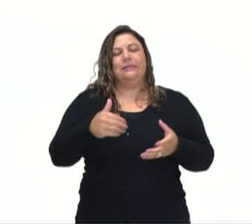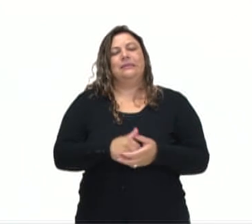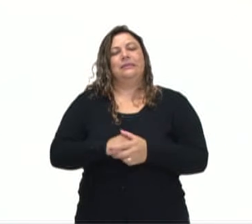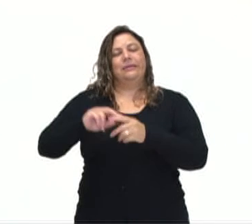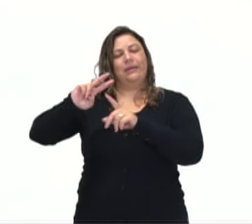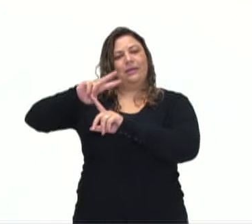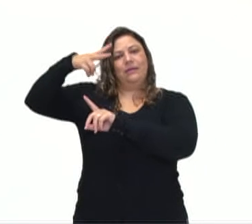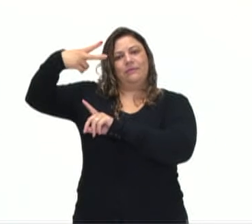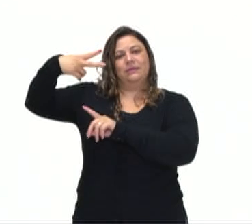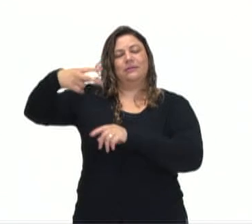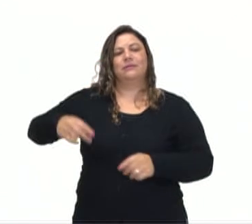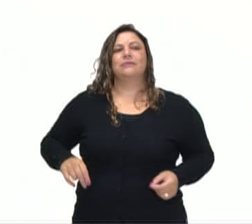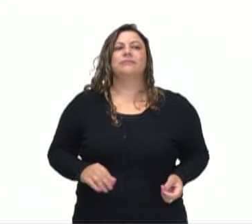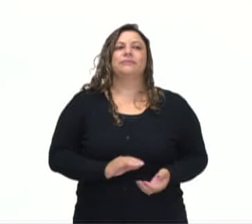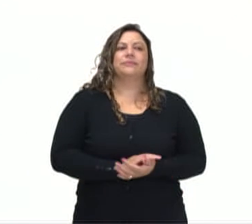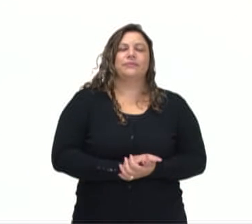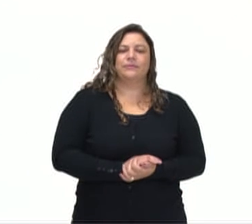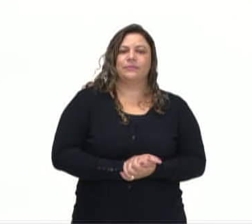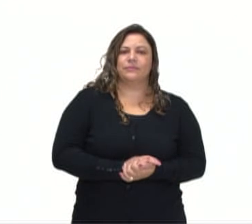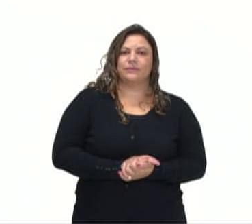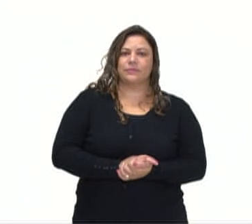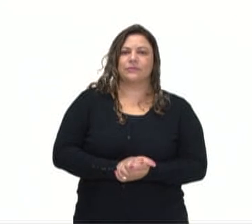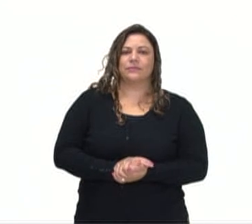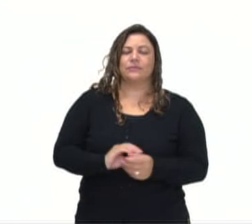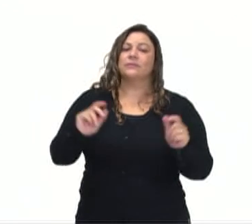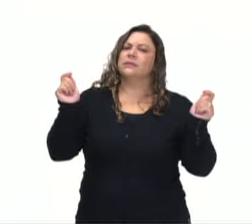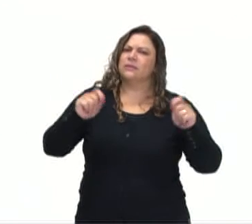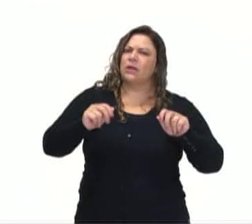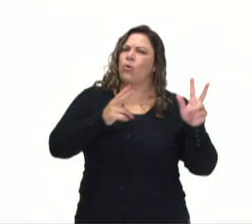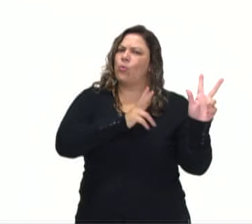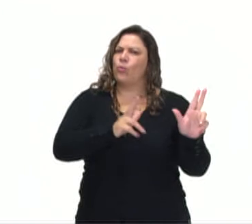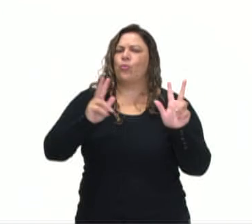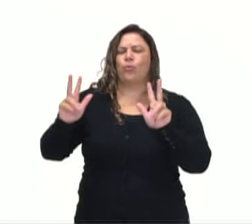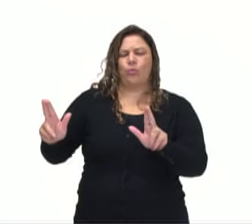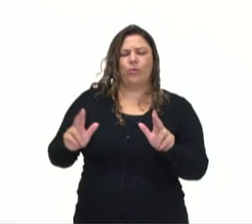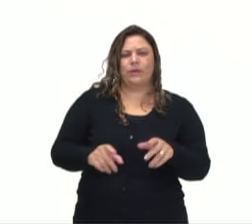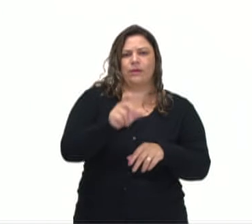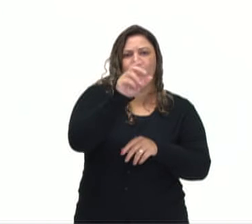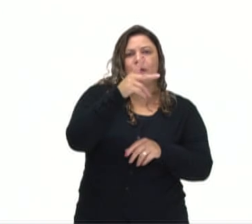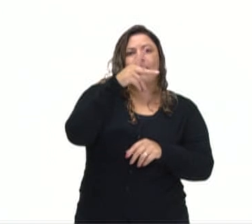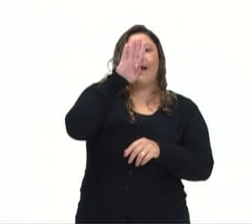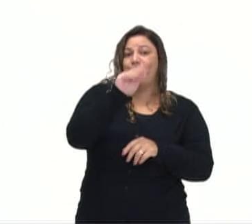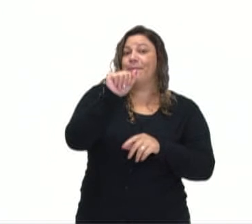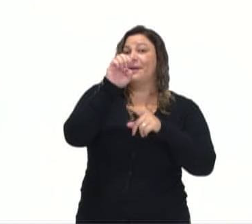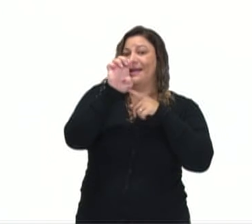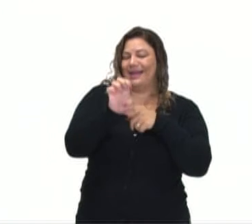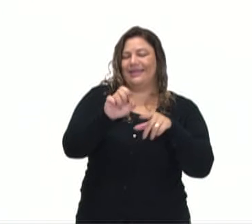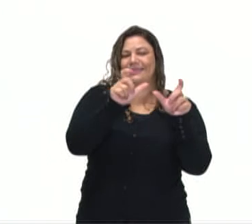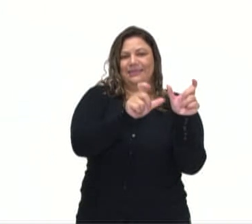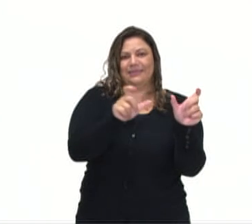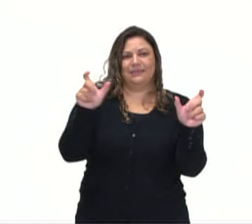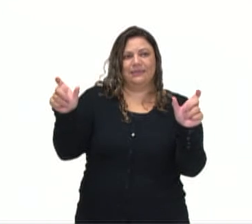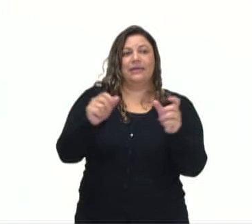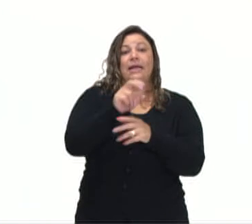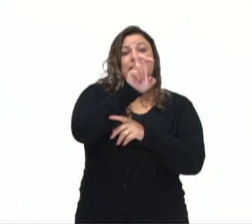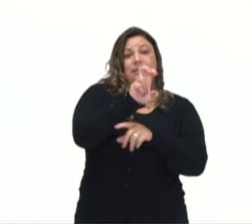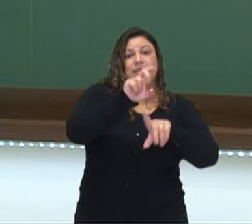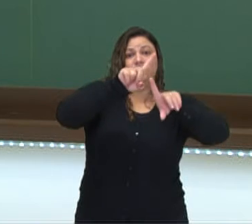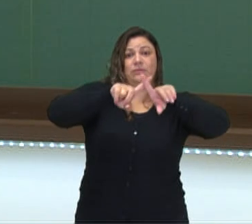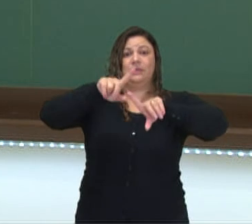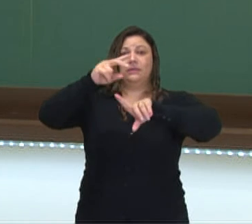quadrado. Potência de potência, repete a base e multiplica os expoentes. 5 vezes 2,